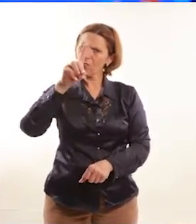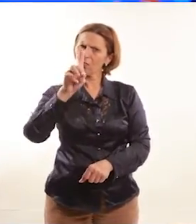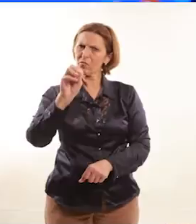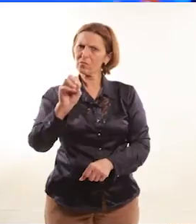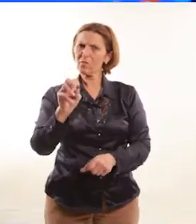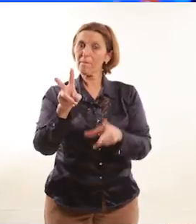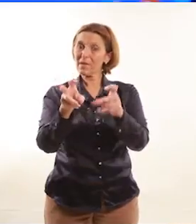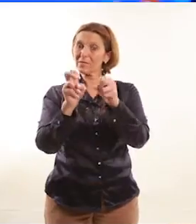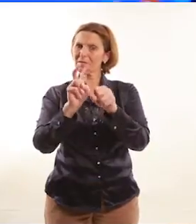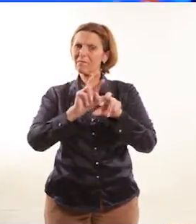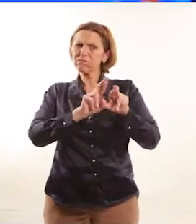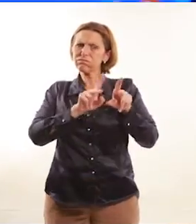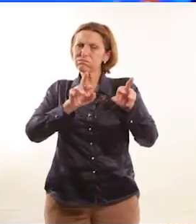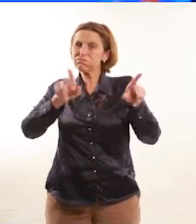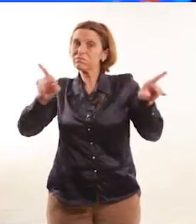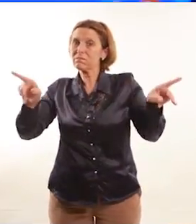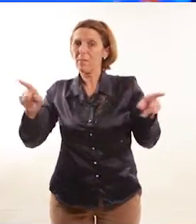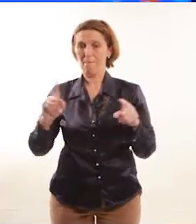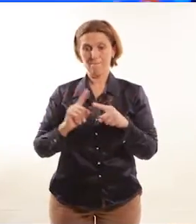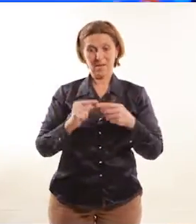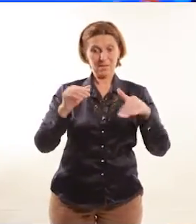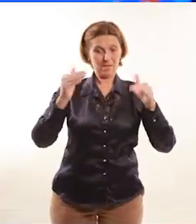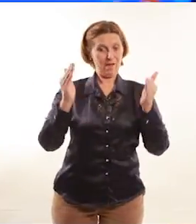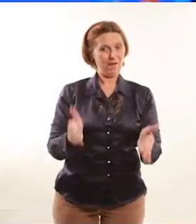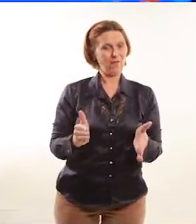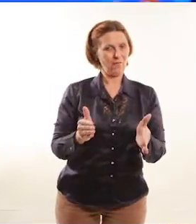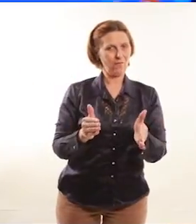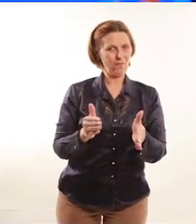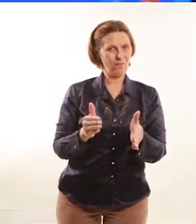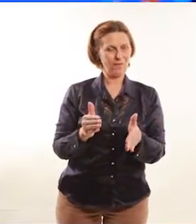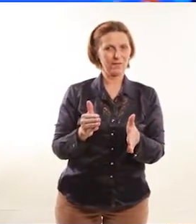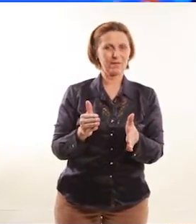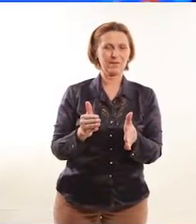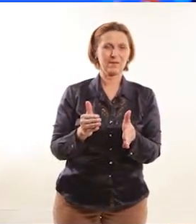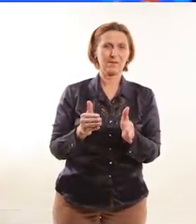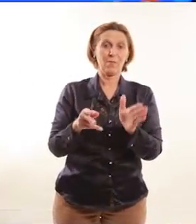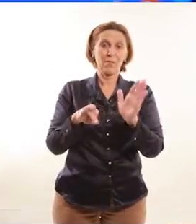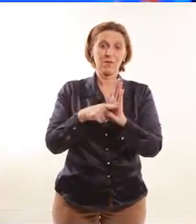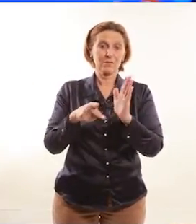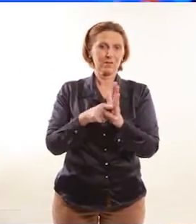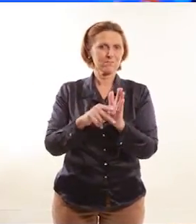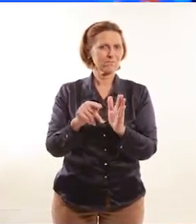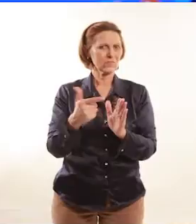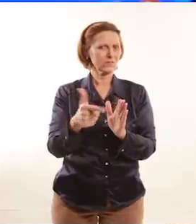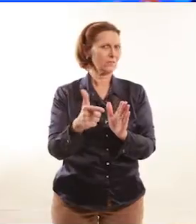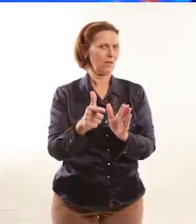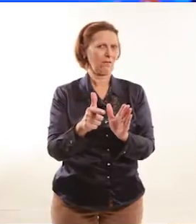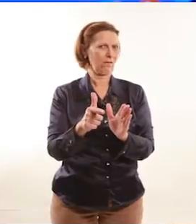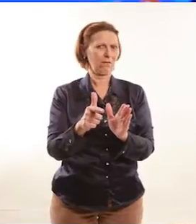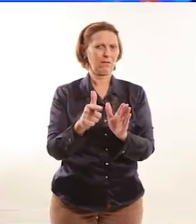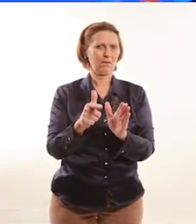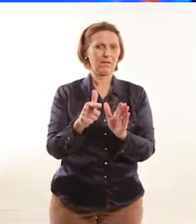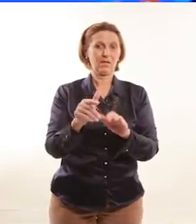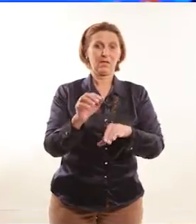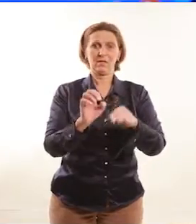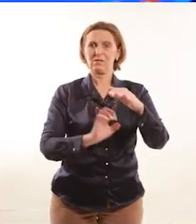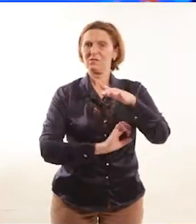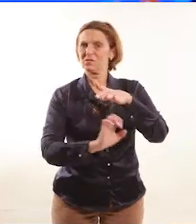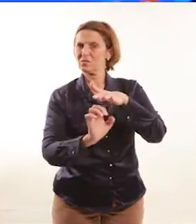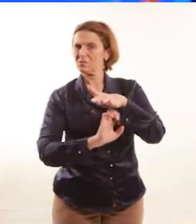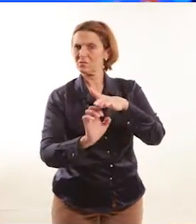encontrar ainda essa variação. Porém, agora, com essa nova portaria, não existe mais esse teto estruturante e